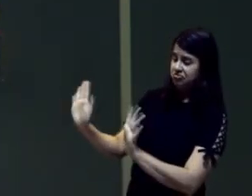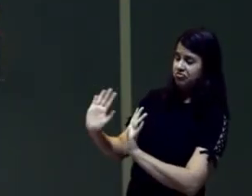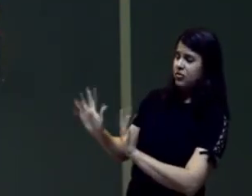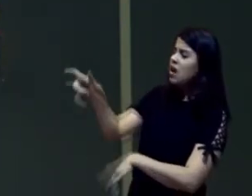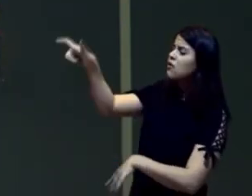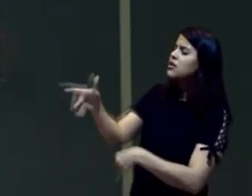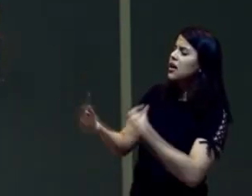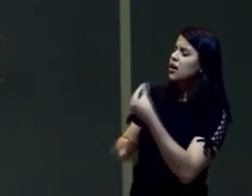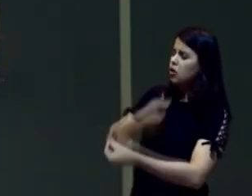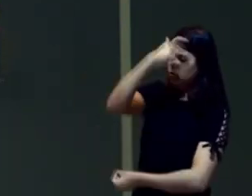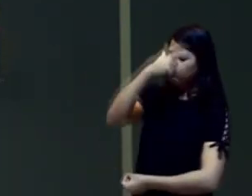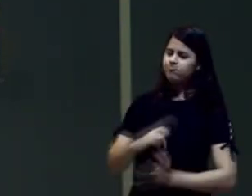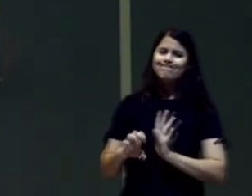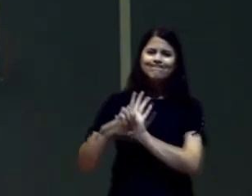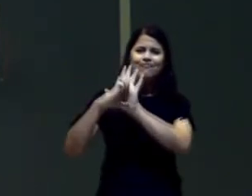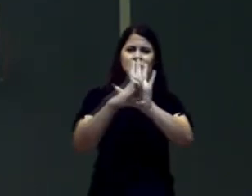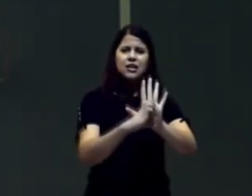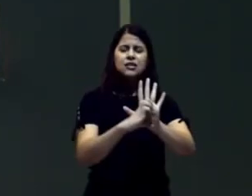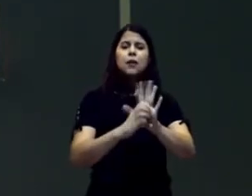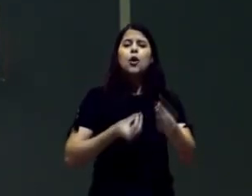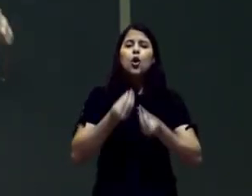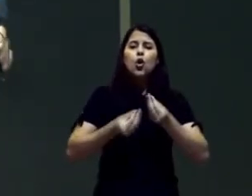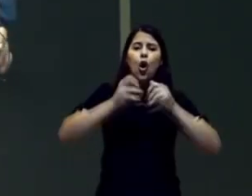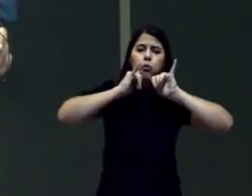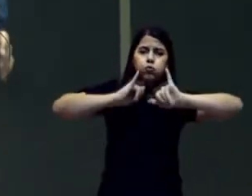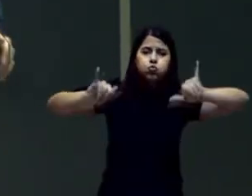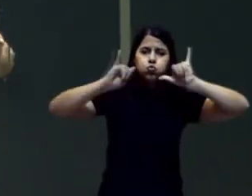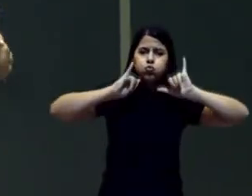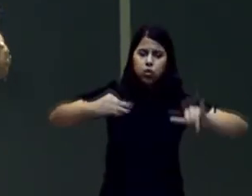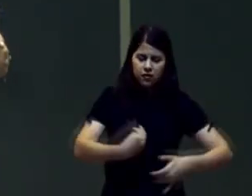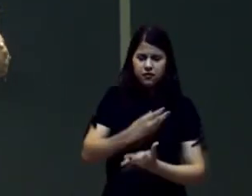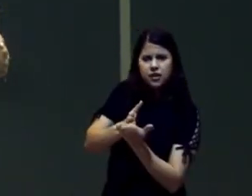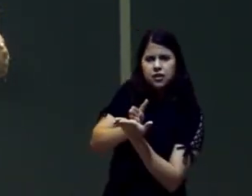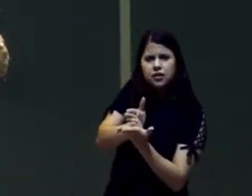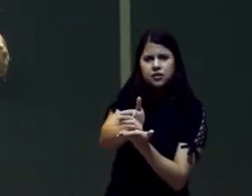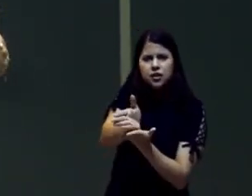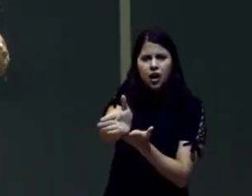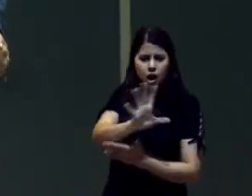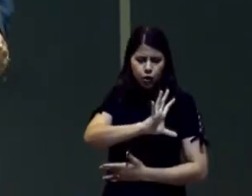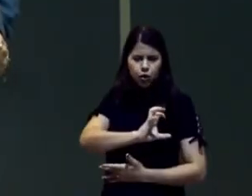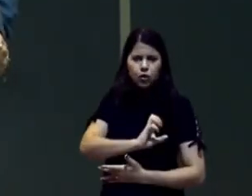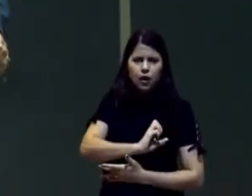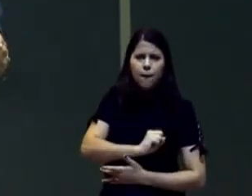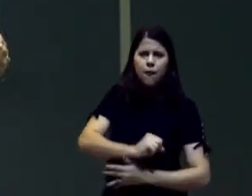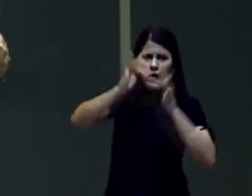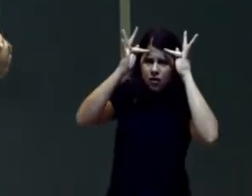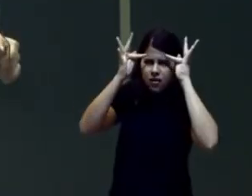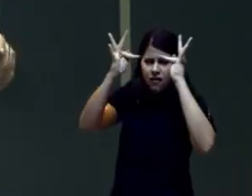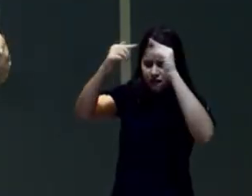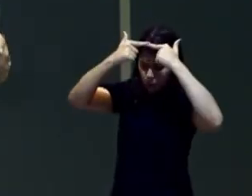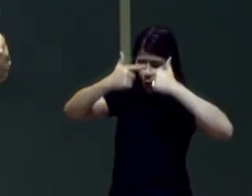conduta, no amor, na fé e na pureza. Paulo está escrevendo o